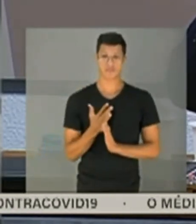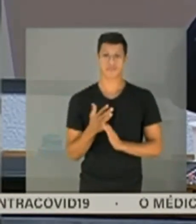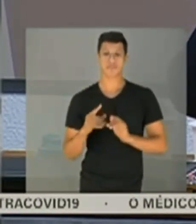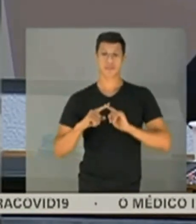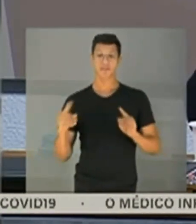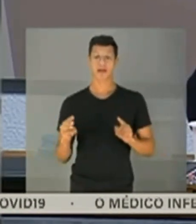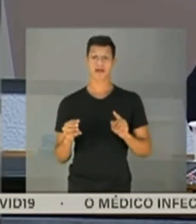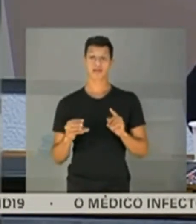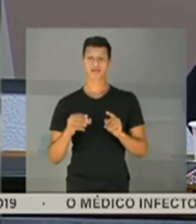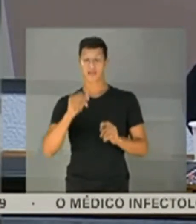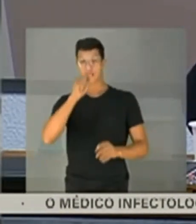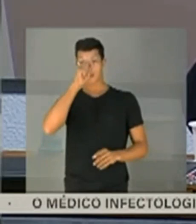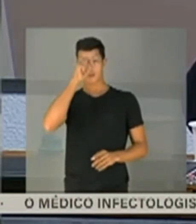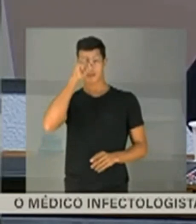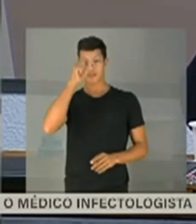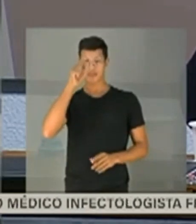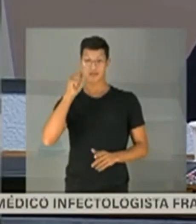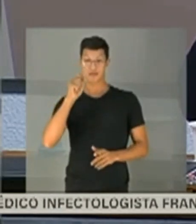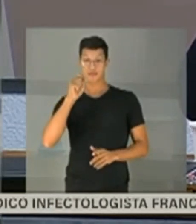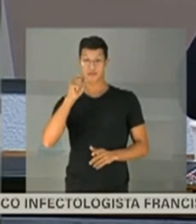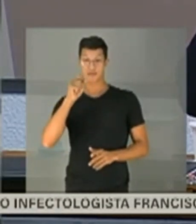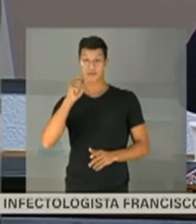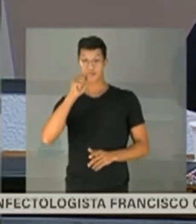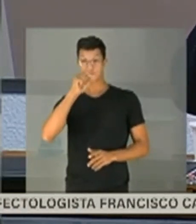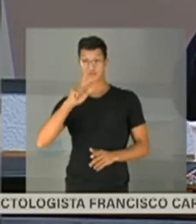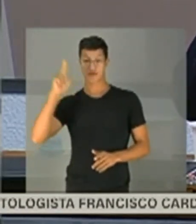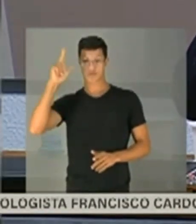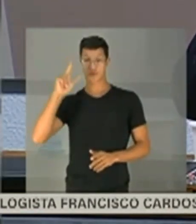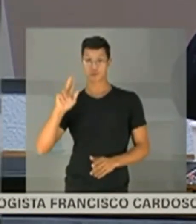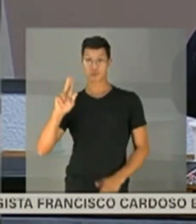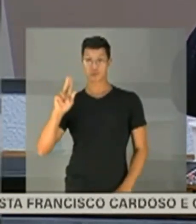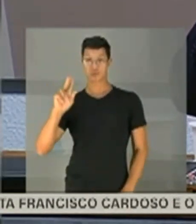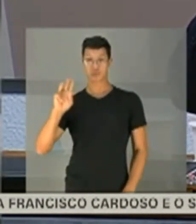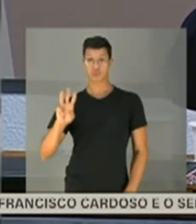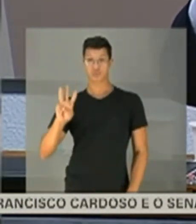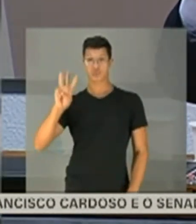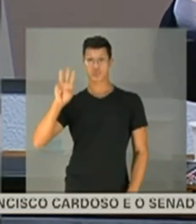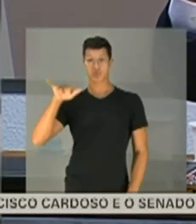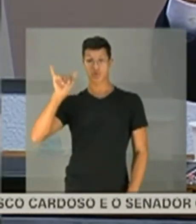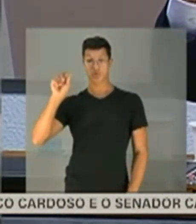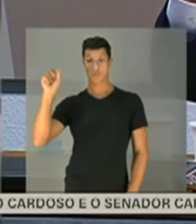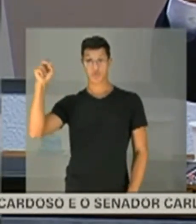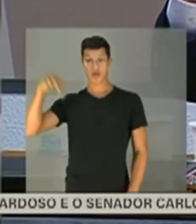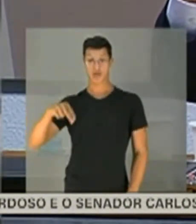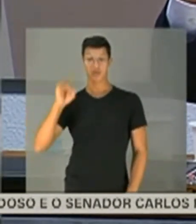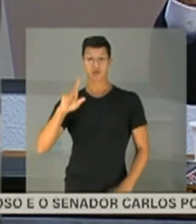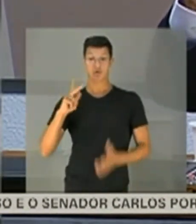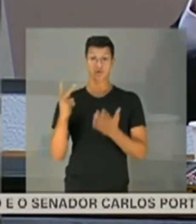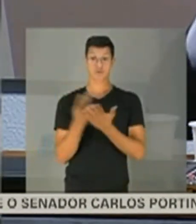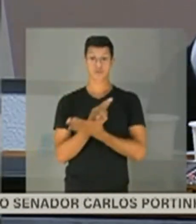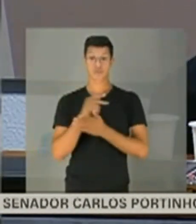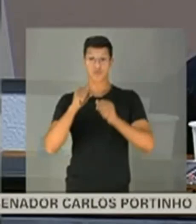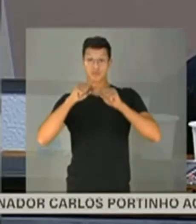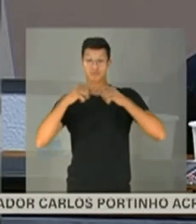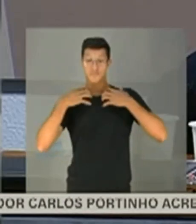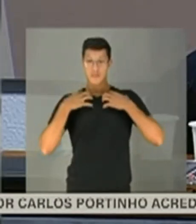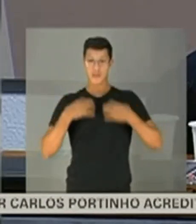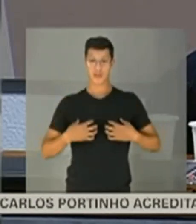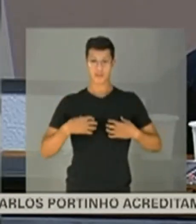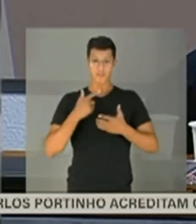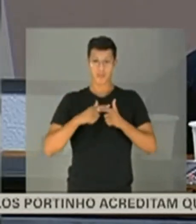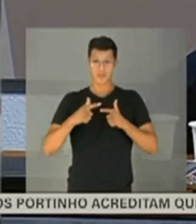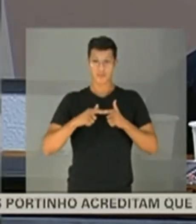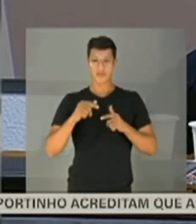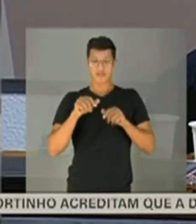Só que a prefeitura de Wuhan só foi admitir a ocorrência de uma pneumonia